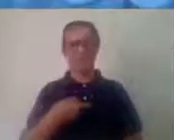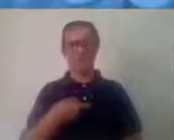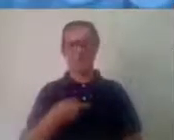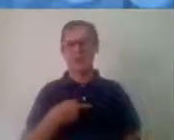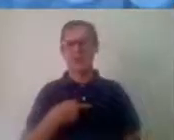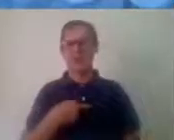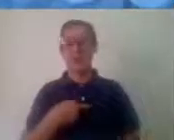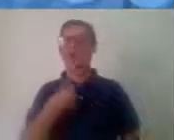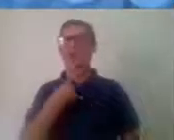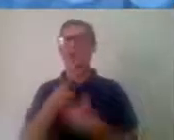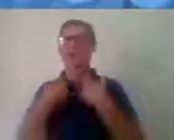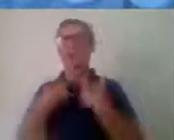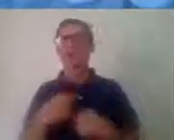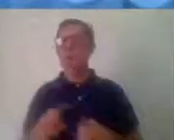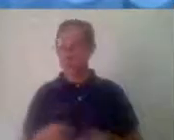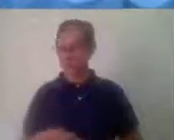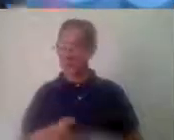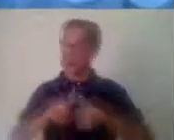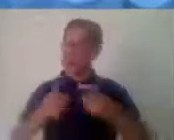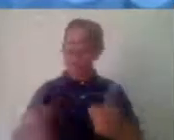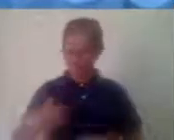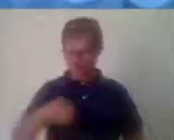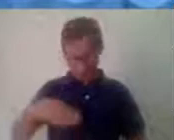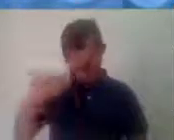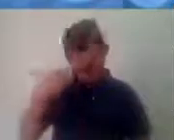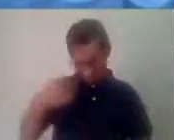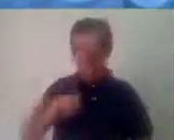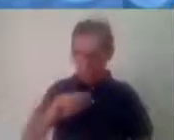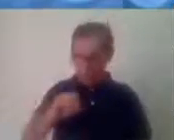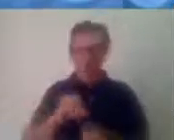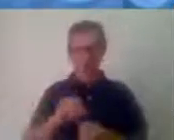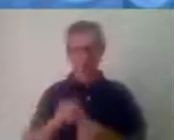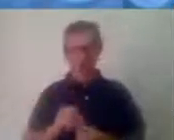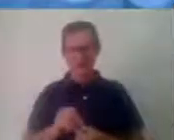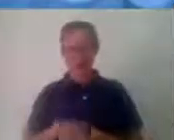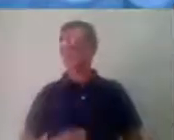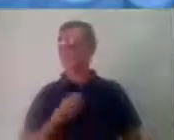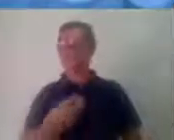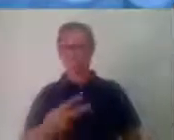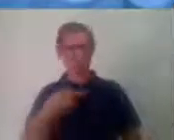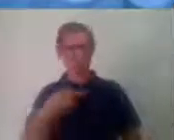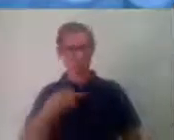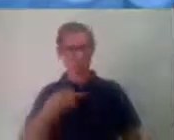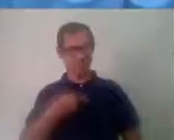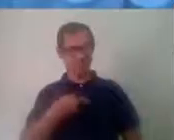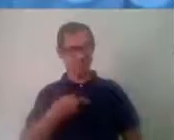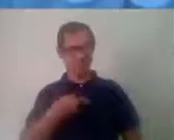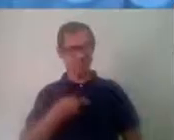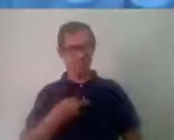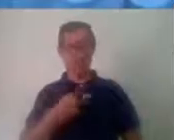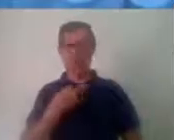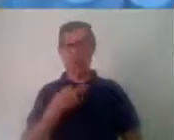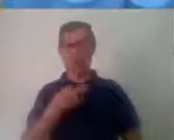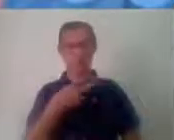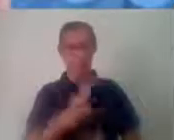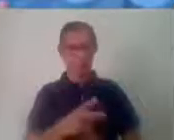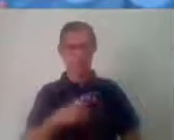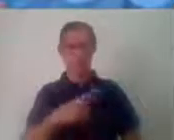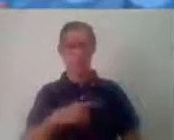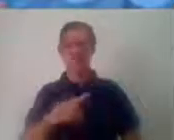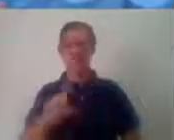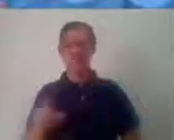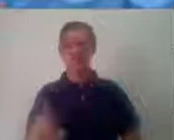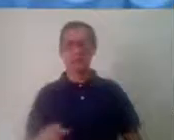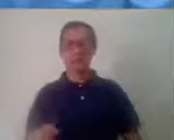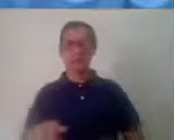A vantagem é enorme, que eu sei, porque eu já fiz isso muito na minha vida, mas não pode, tá? Não pode. Você integra